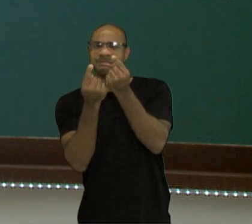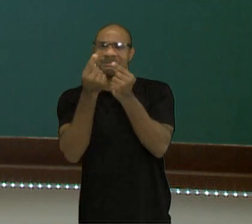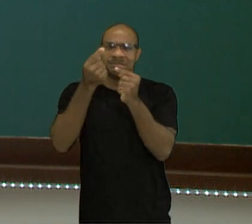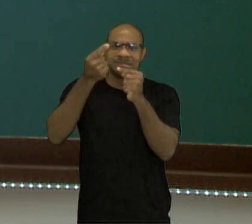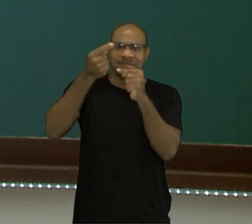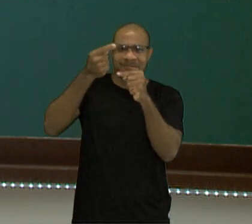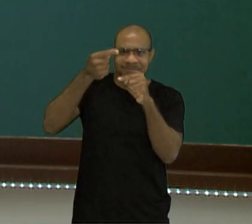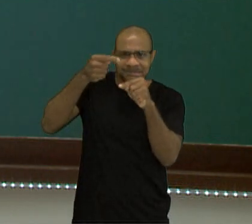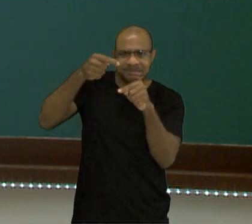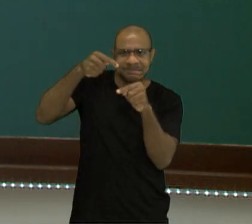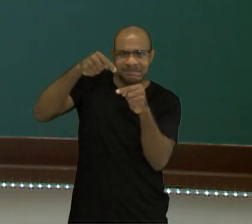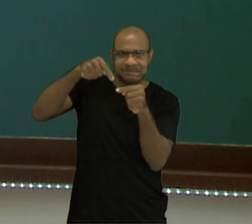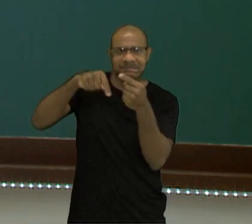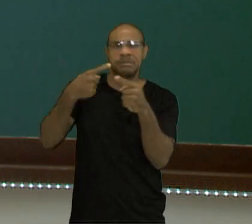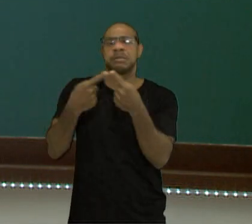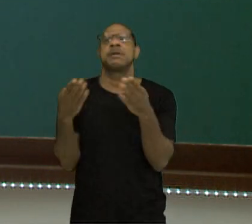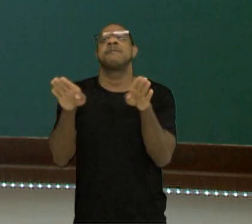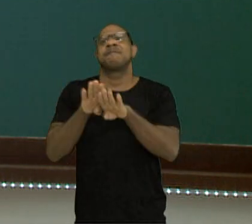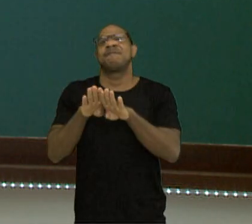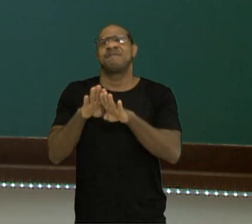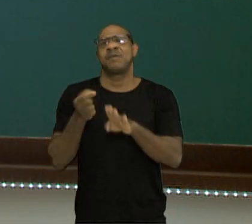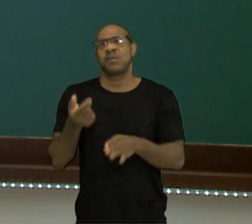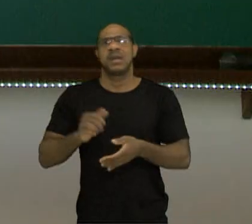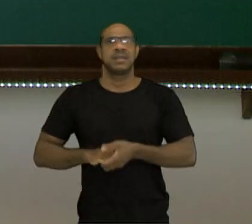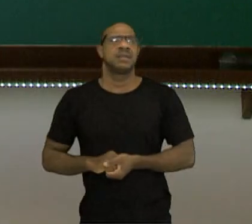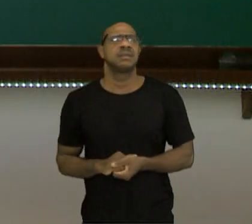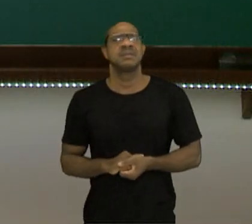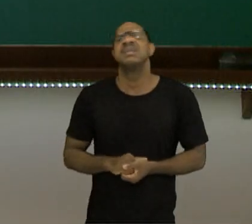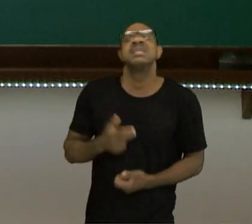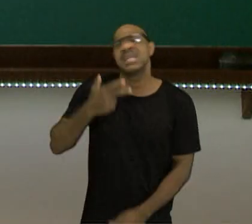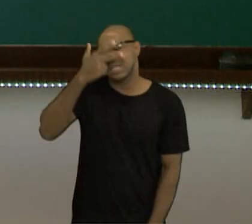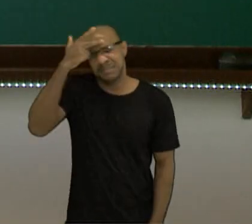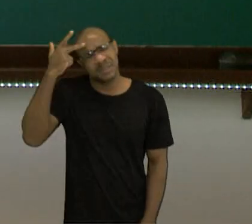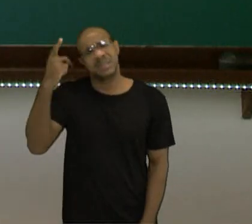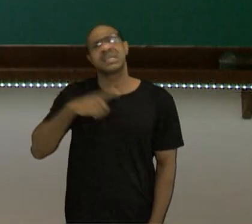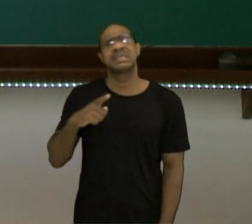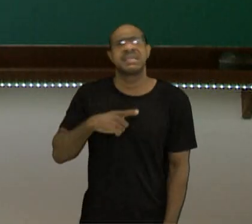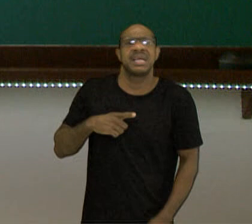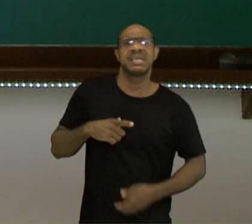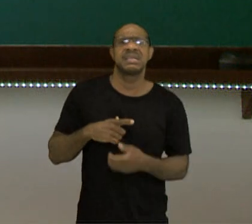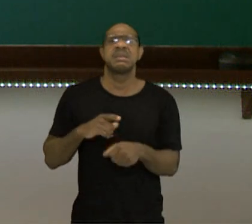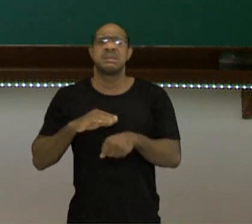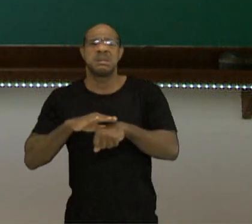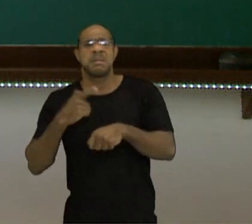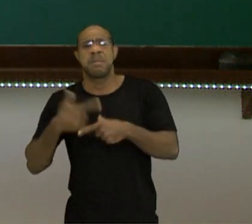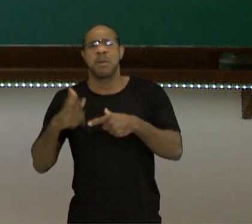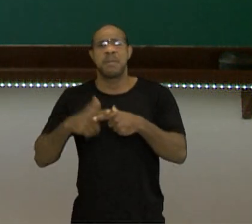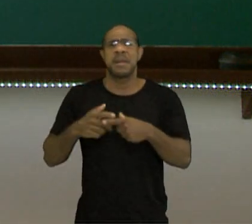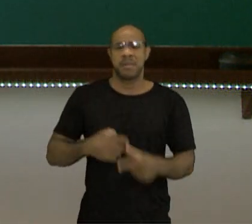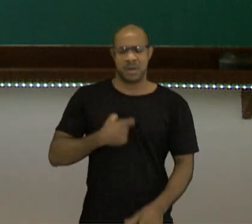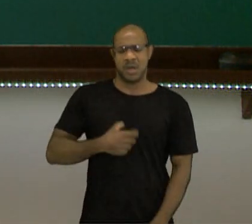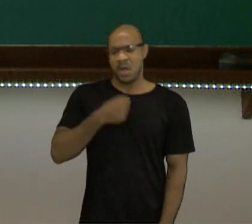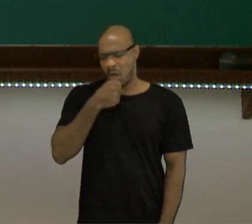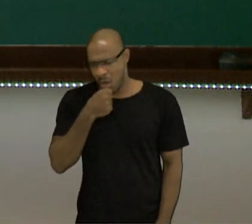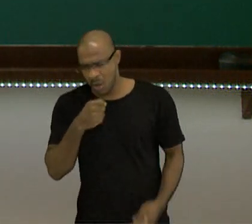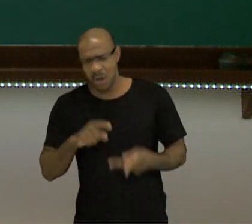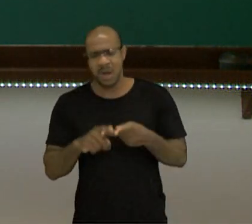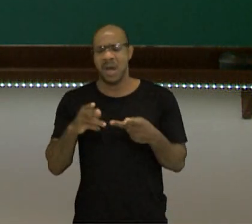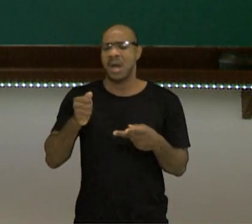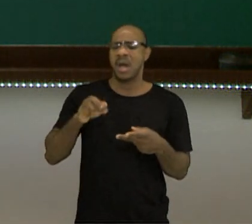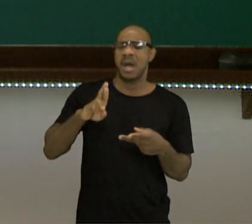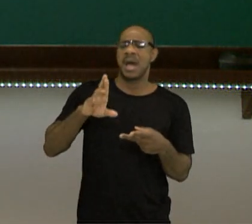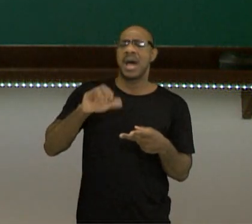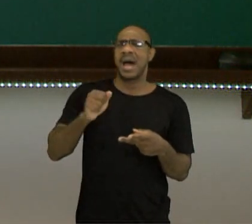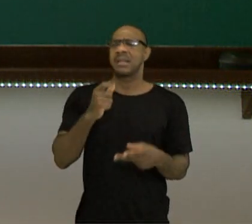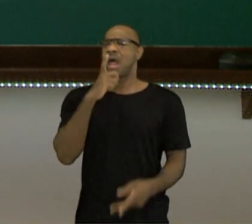quadro asmático. E o que que essas pessoas que têm bronquite, que têm asma, devem fazer?